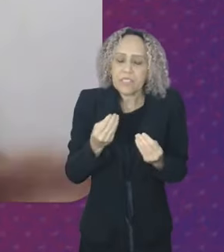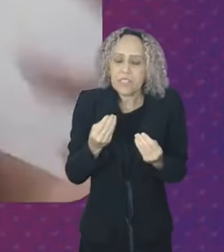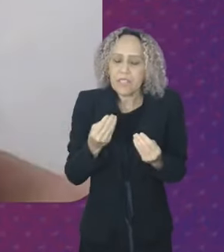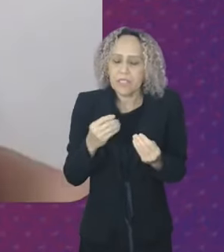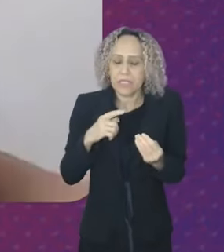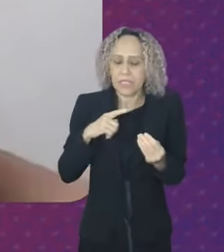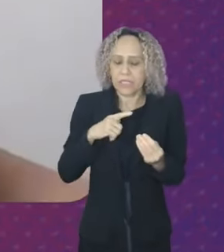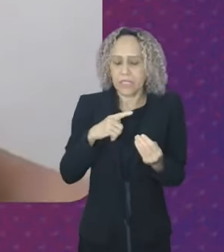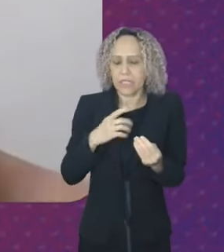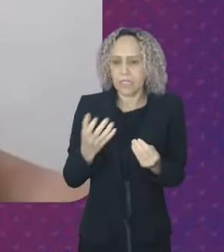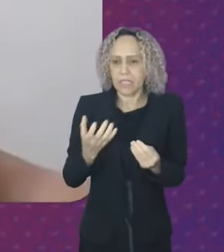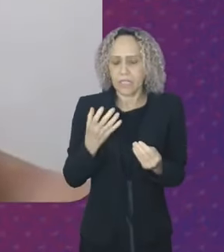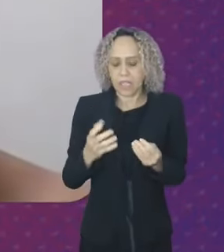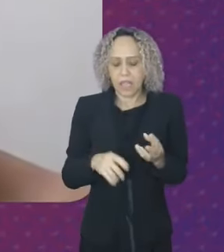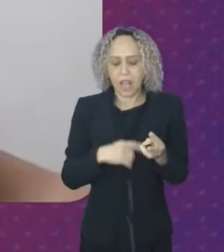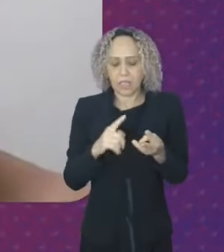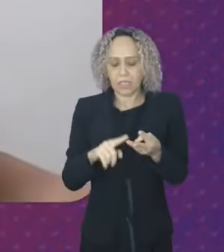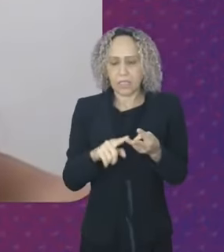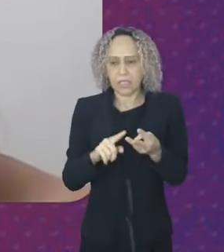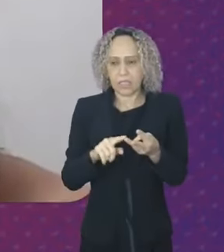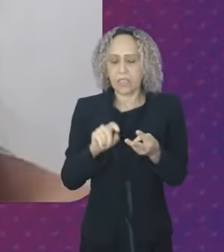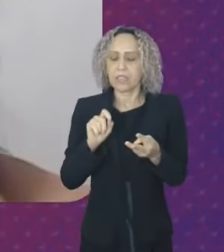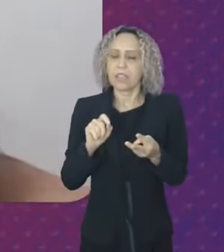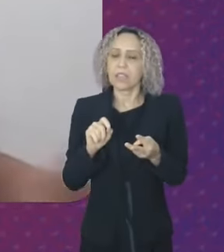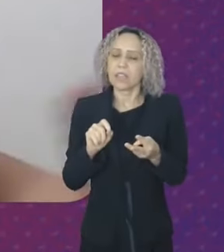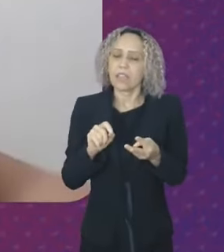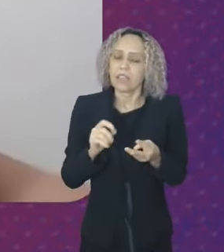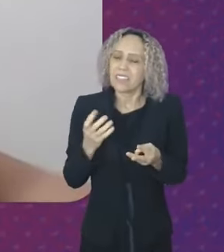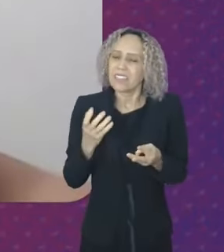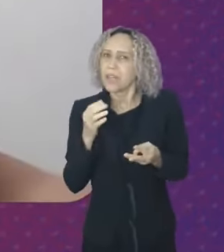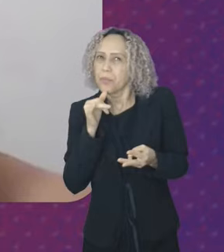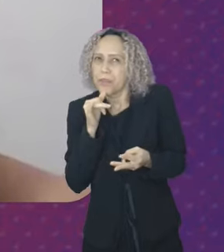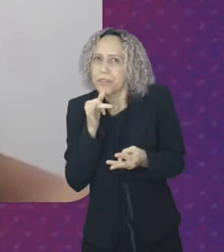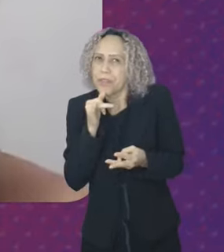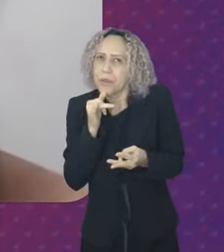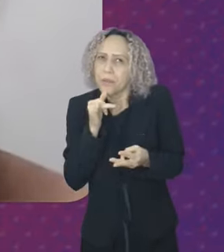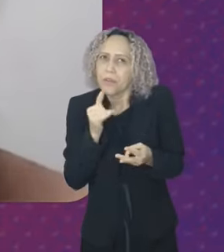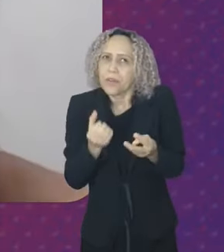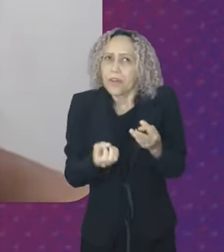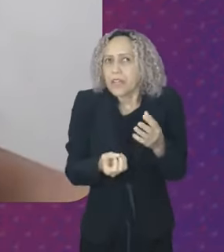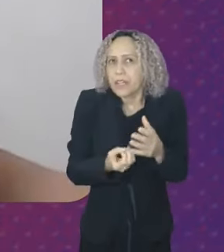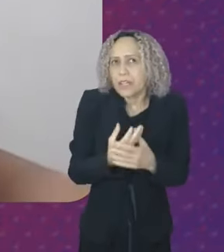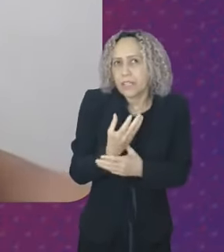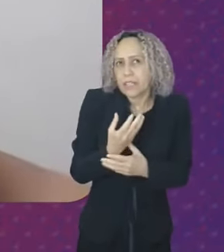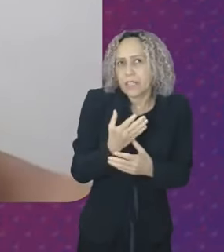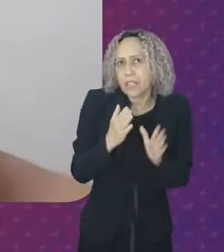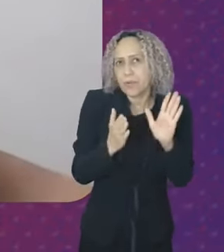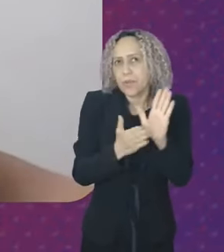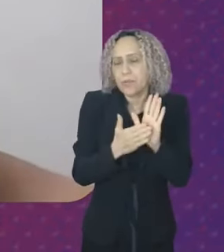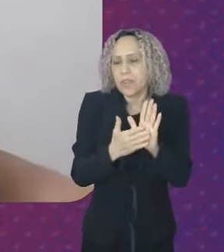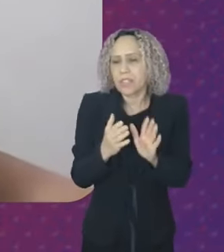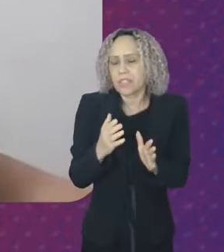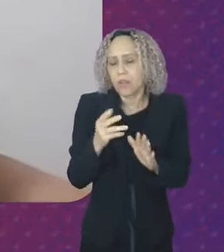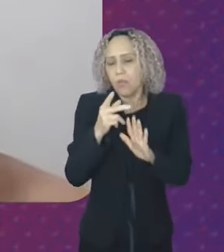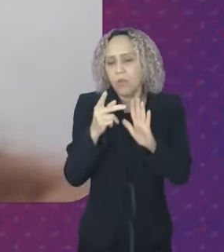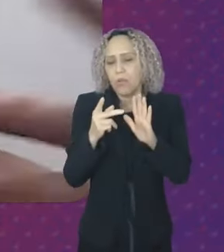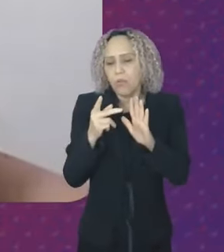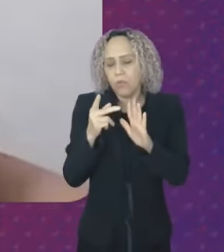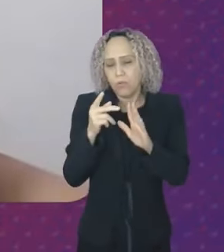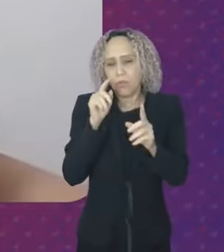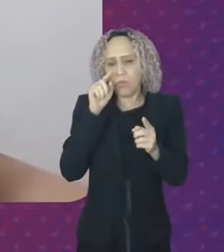discussão, mas que não tem tanta projeção política assim. Provavelmente essas pessoas, elas não vencerão as